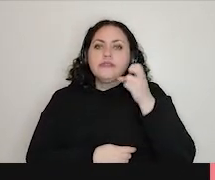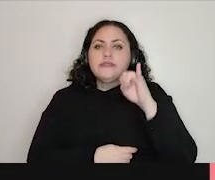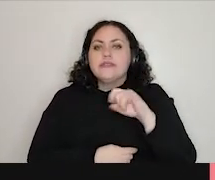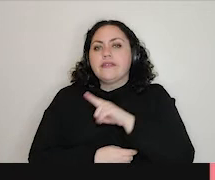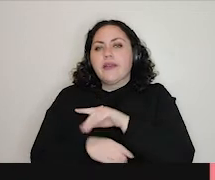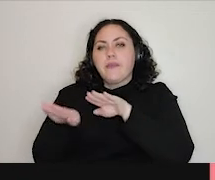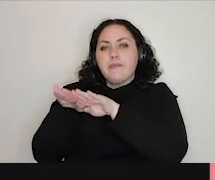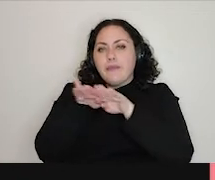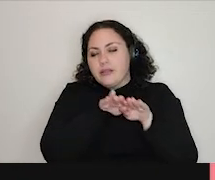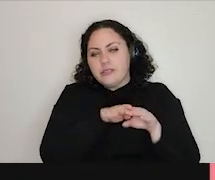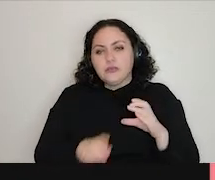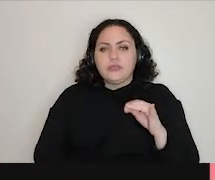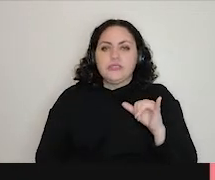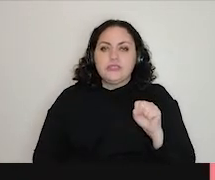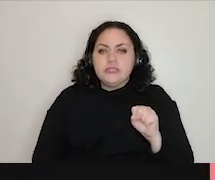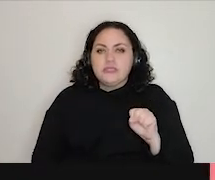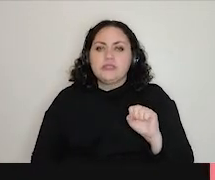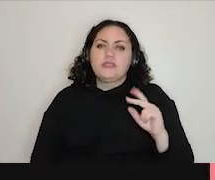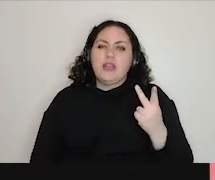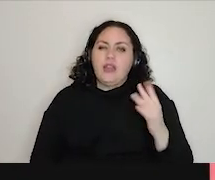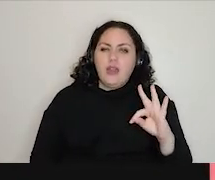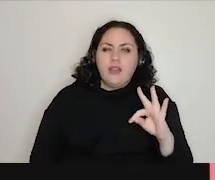branco, né? Está mais